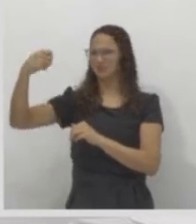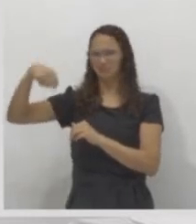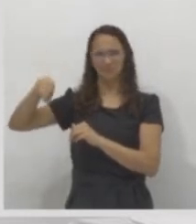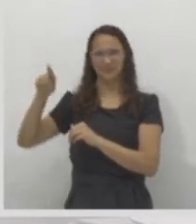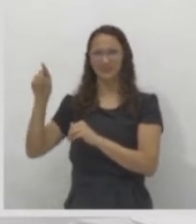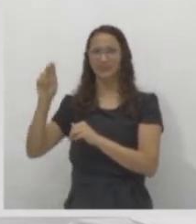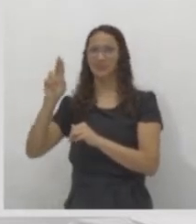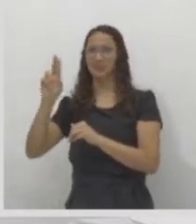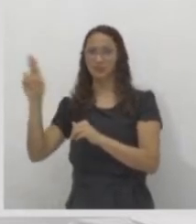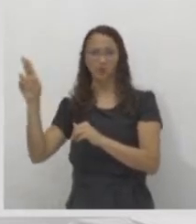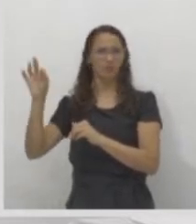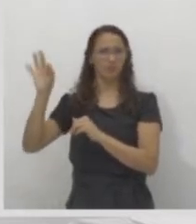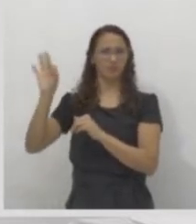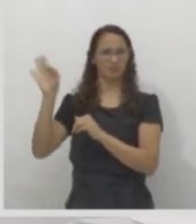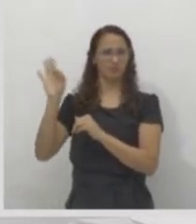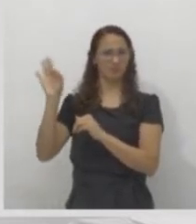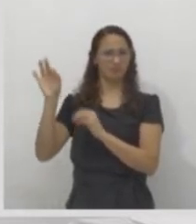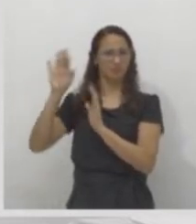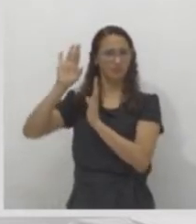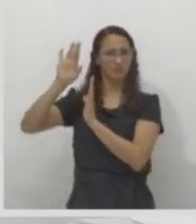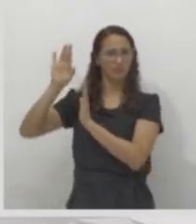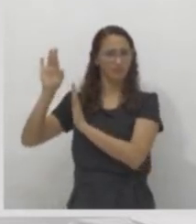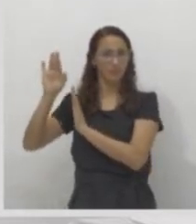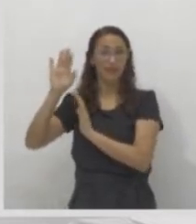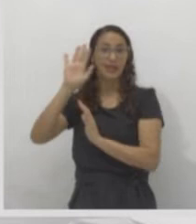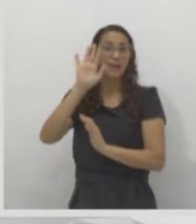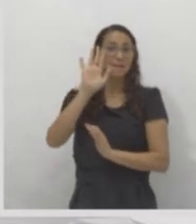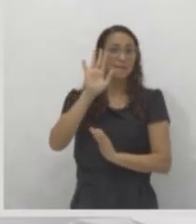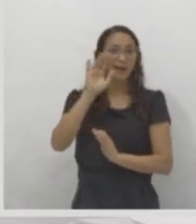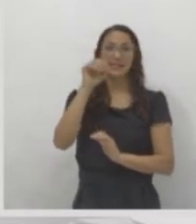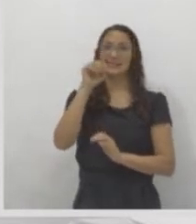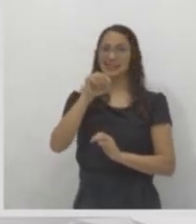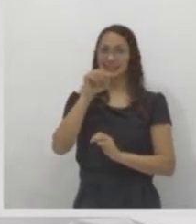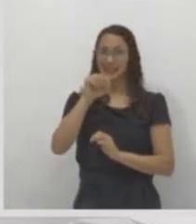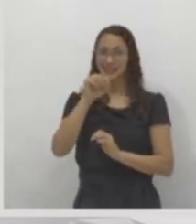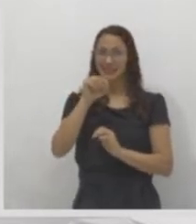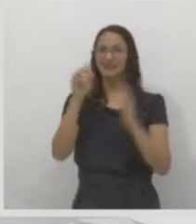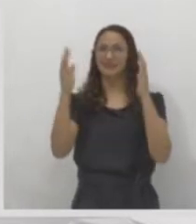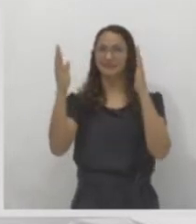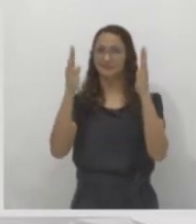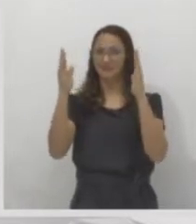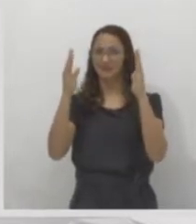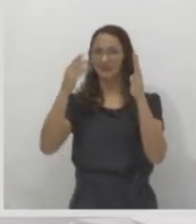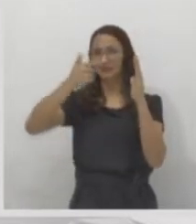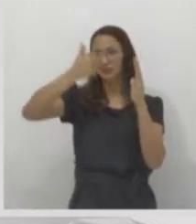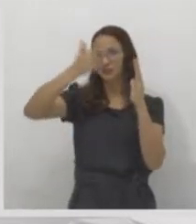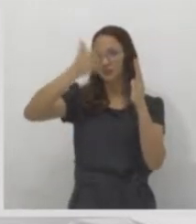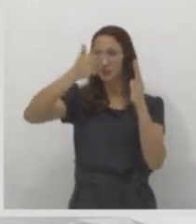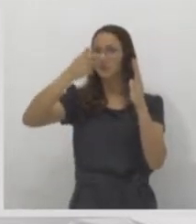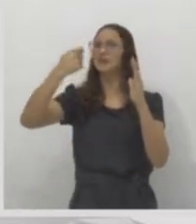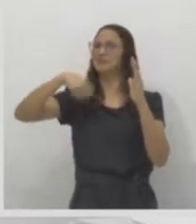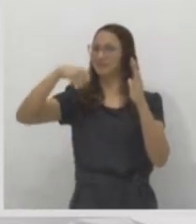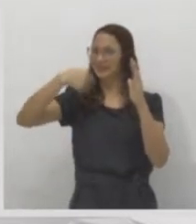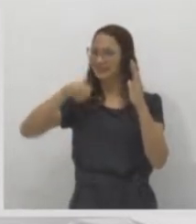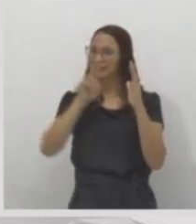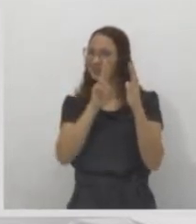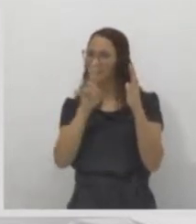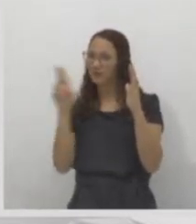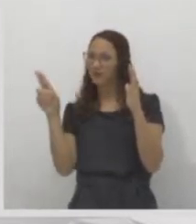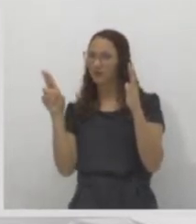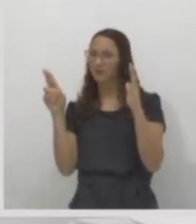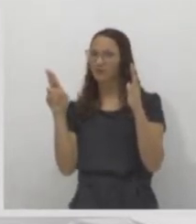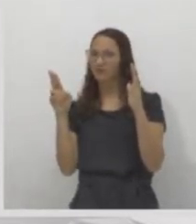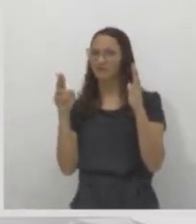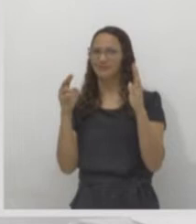segunda, terceira classe pra frente, aí você precisa falar o sobrenomezinho dela, tá bom? Então a gente vai falar o número e o sobrenome. Aqui a gente vai